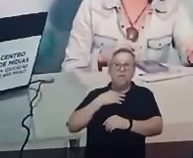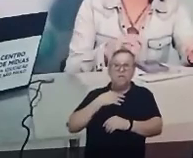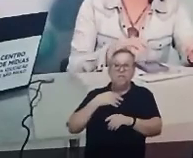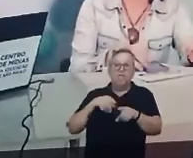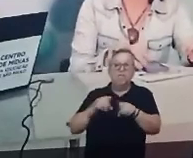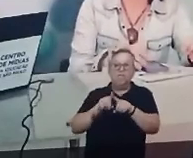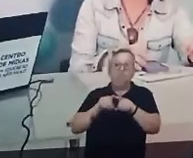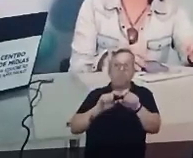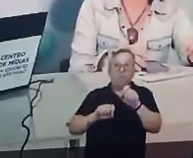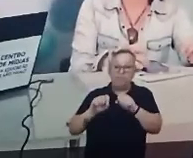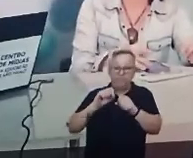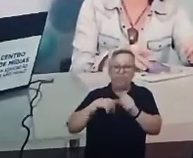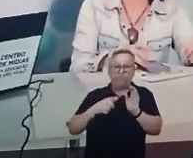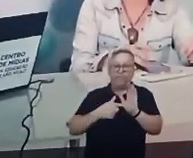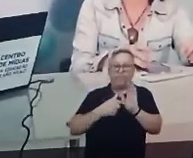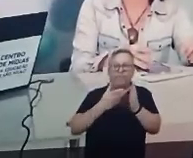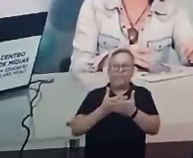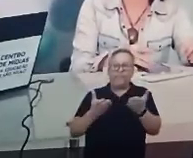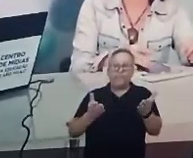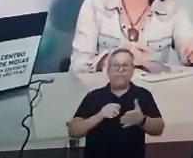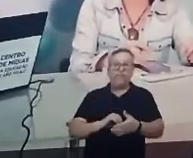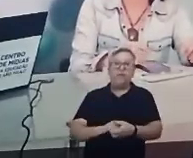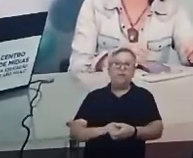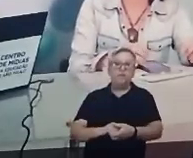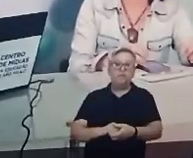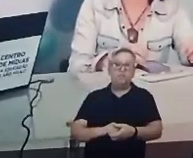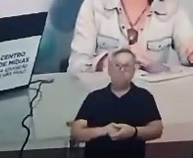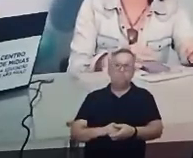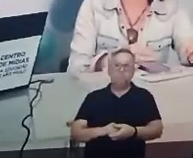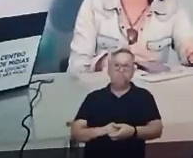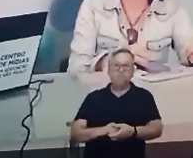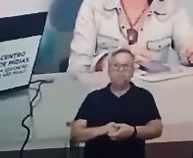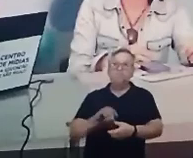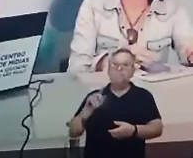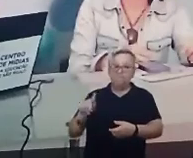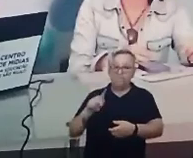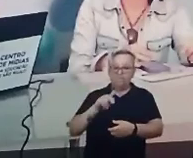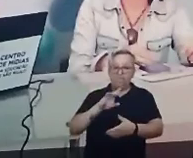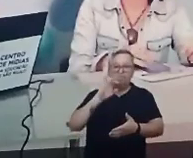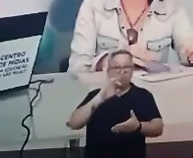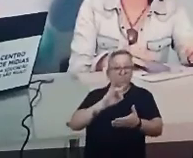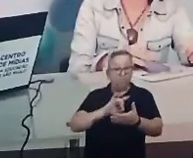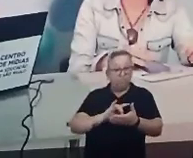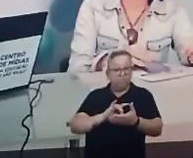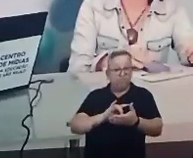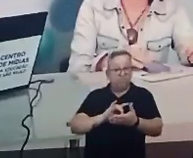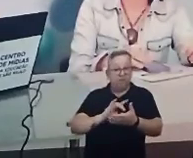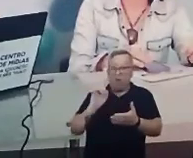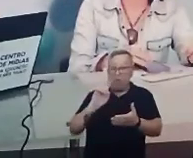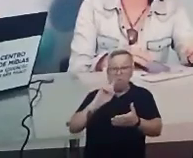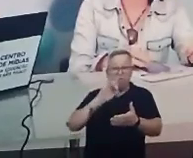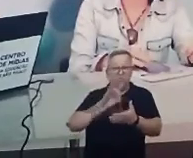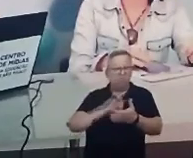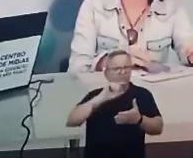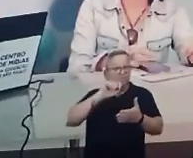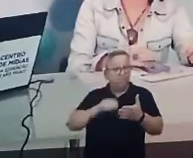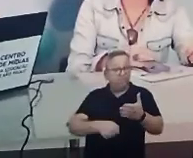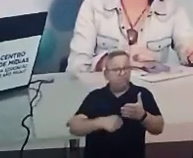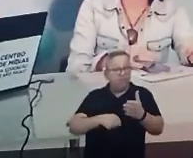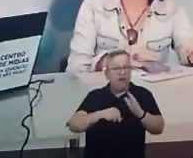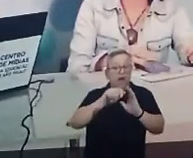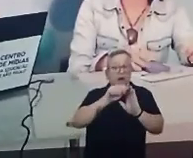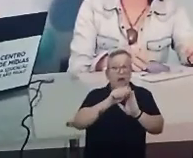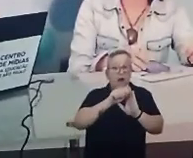bem destacado para vocês. Docente efetivo, docente não efetivo, então a categoria